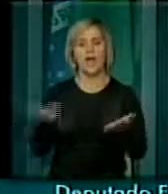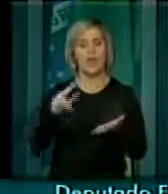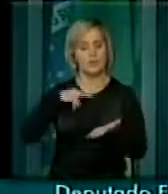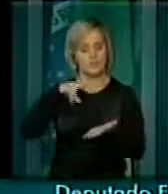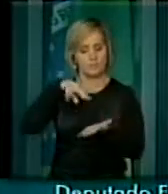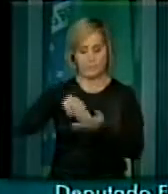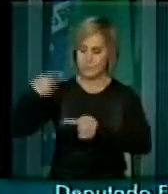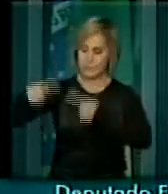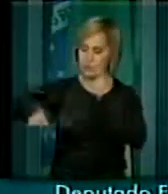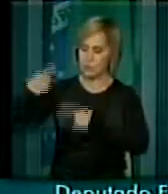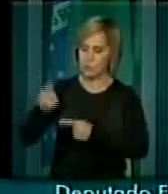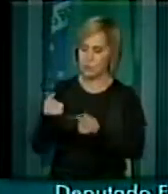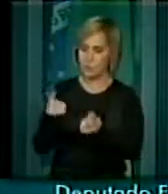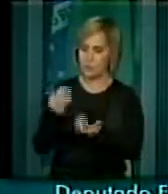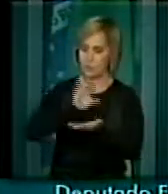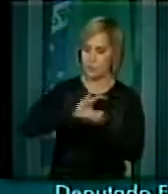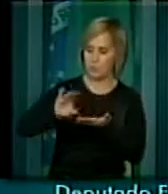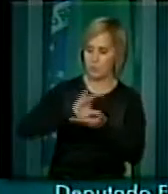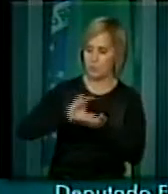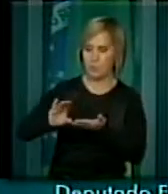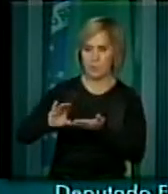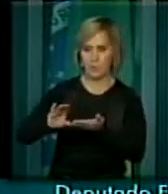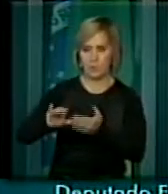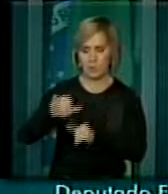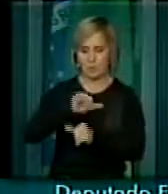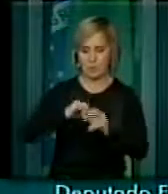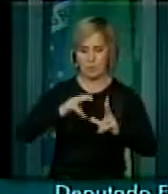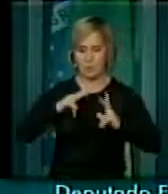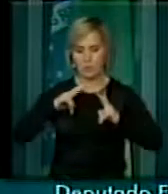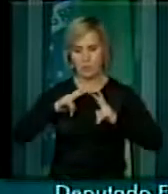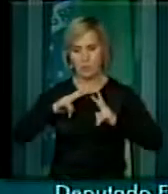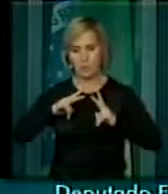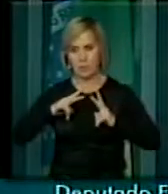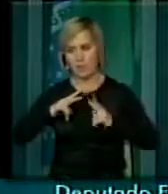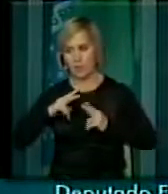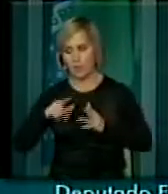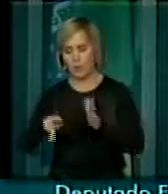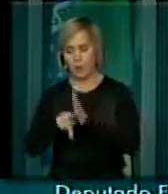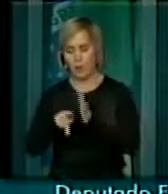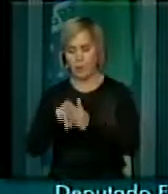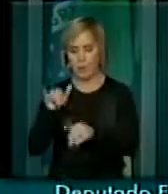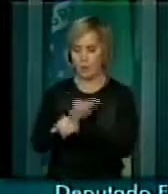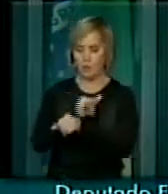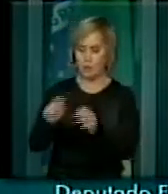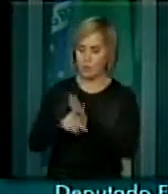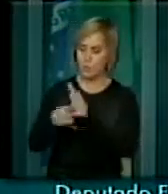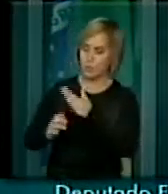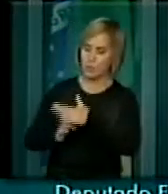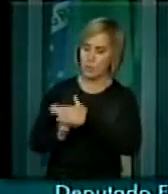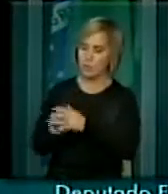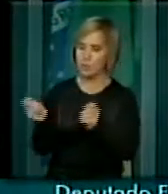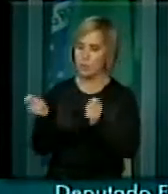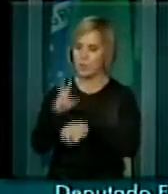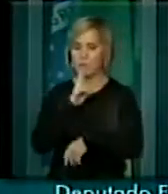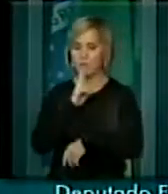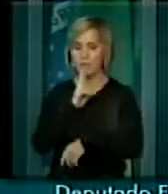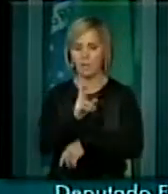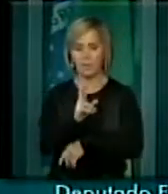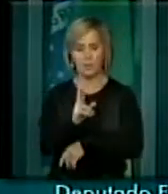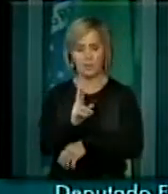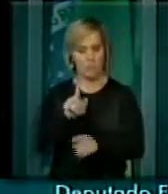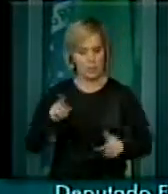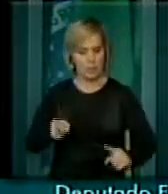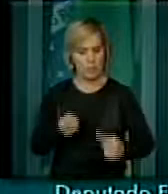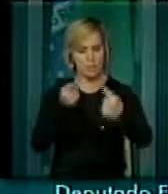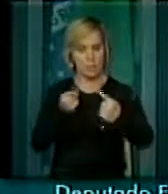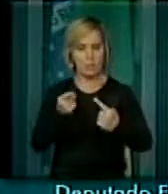sua capitalização, o reforço, a sua estrutura, para que ela possa responder a esse grande